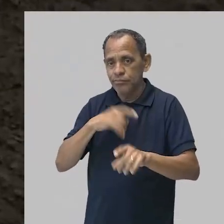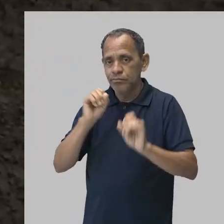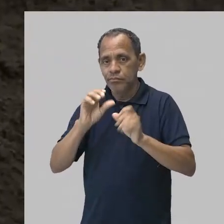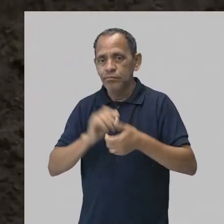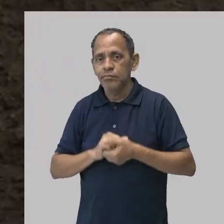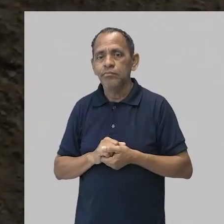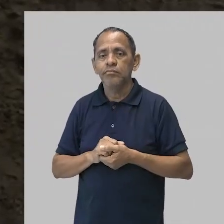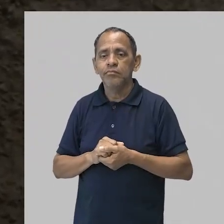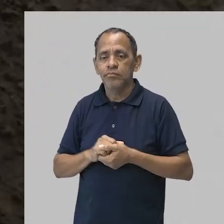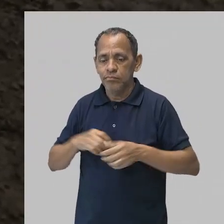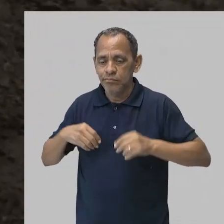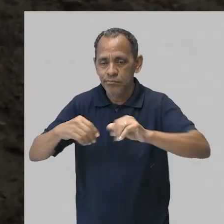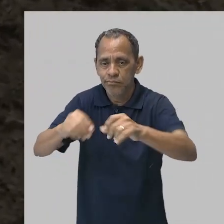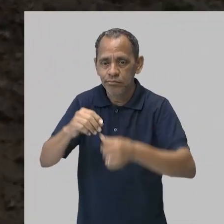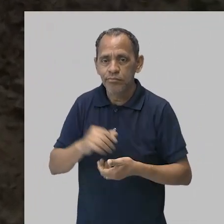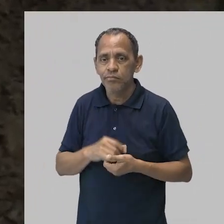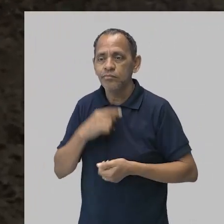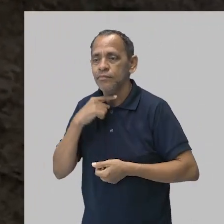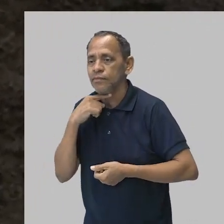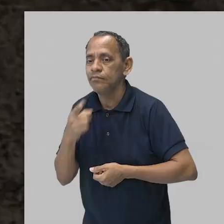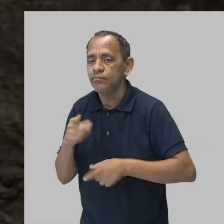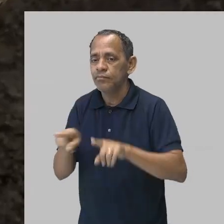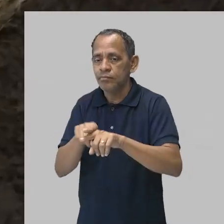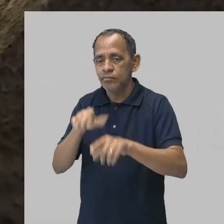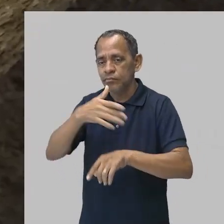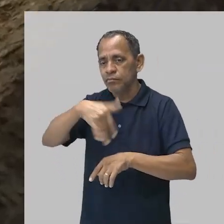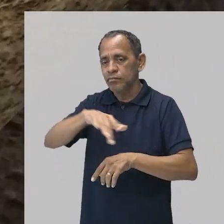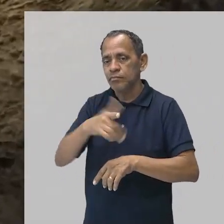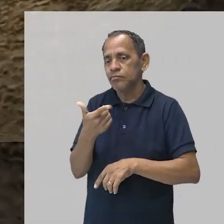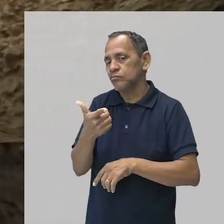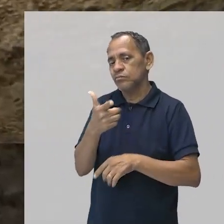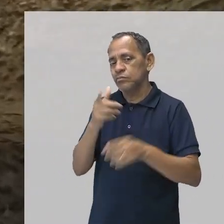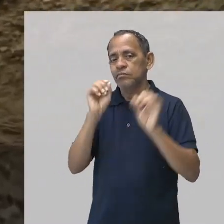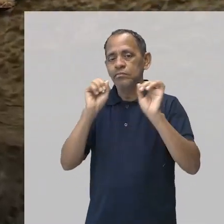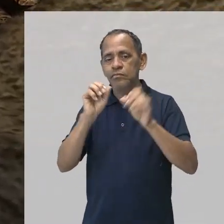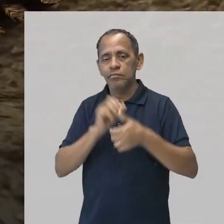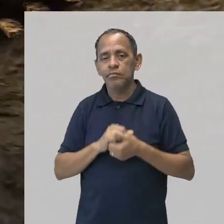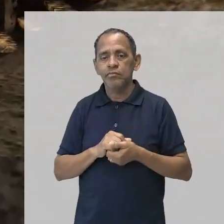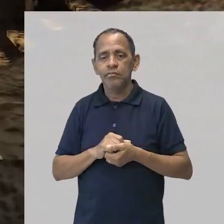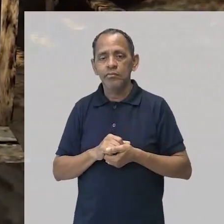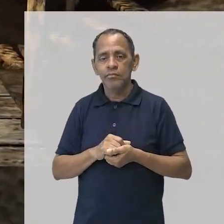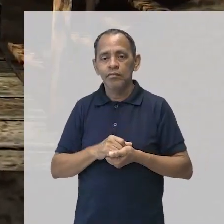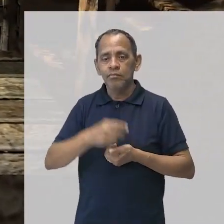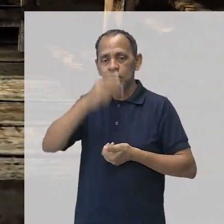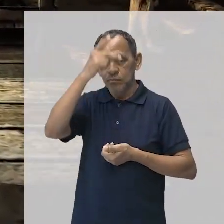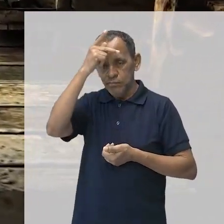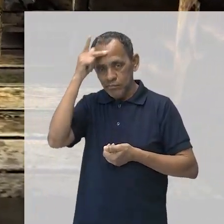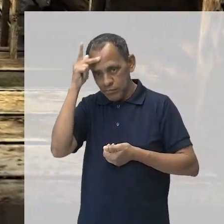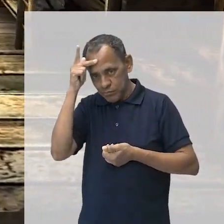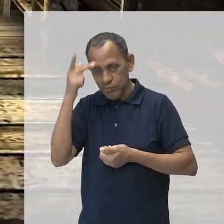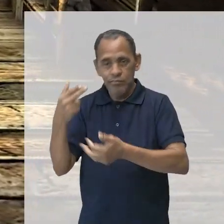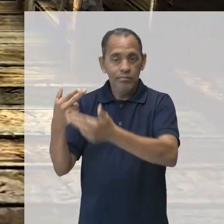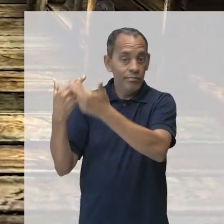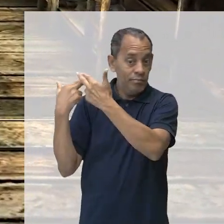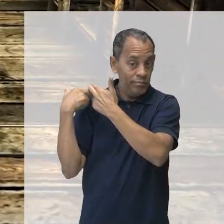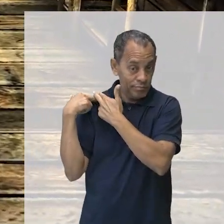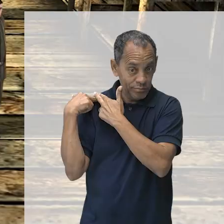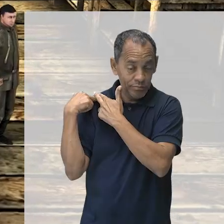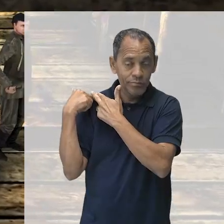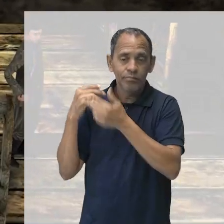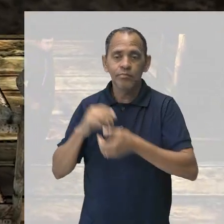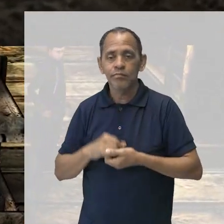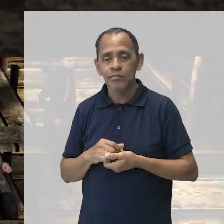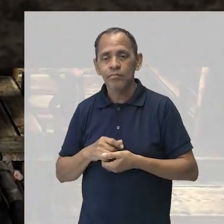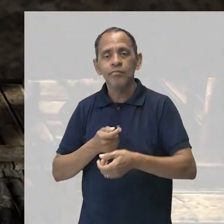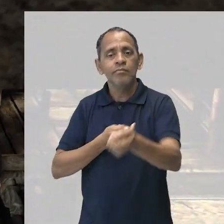de ninguém, certo? Então, essas áreas elas não tinham ali a presença de